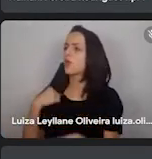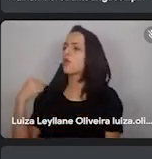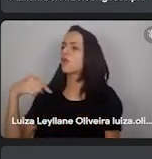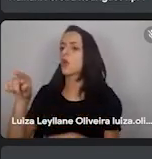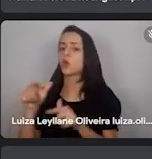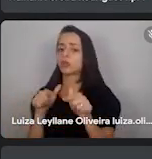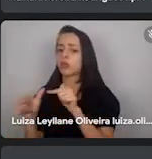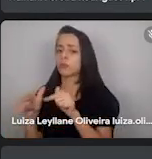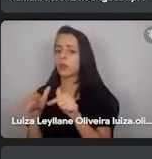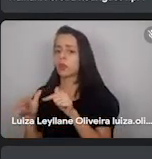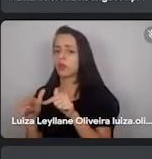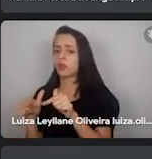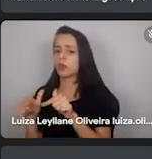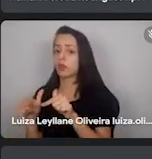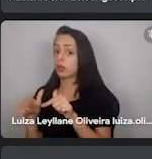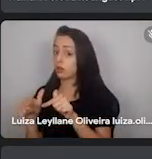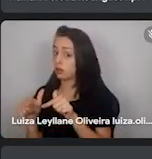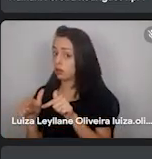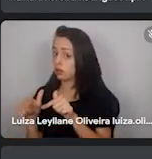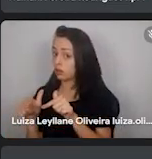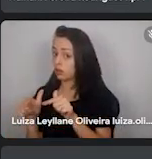Só se o diretor da empresa for doido.